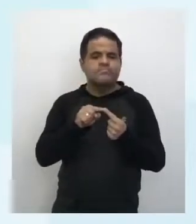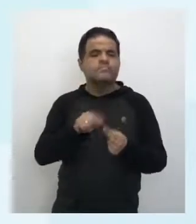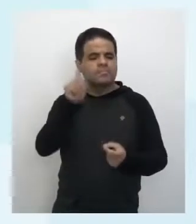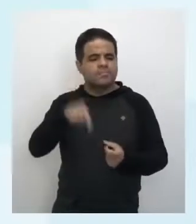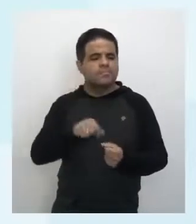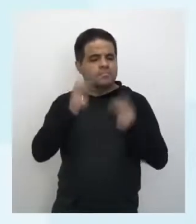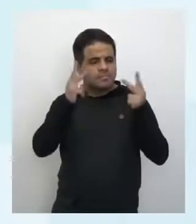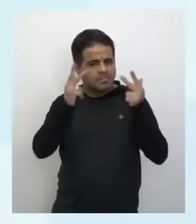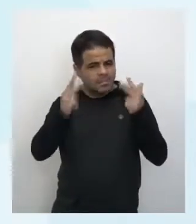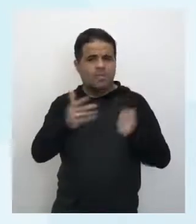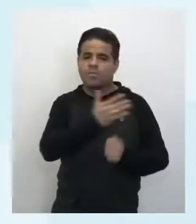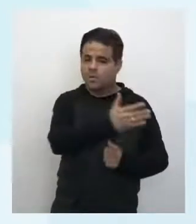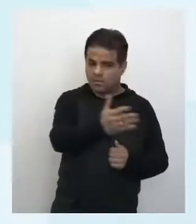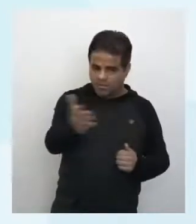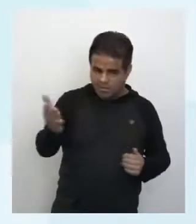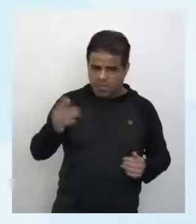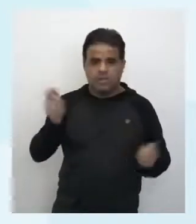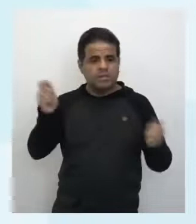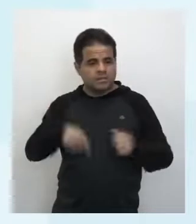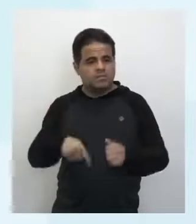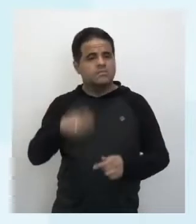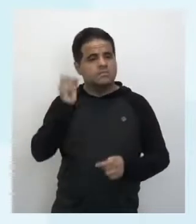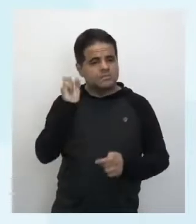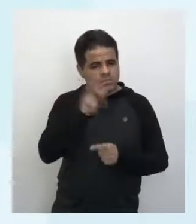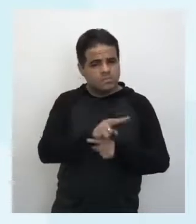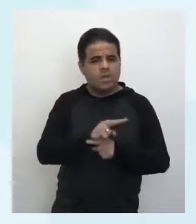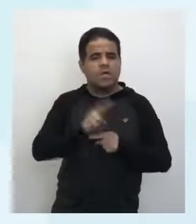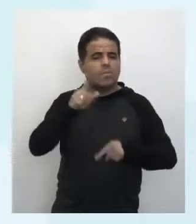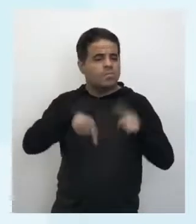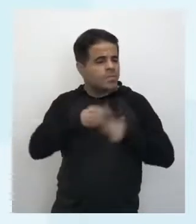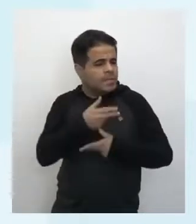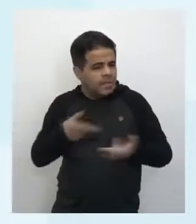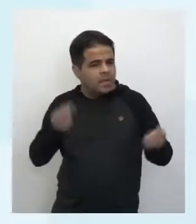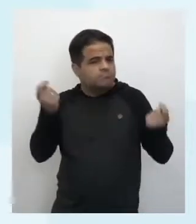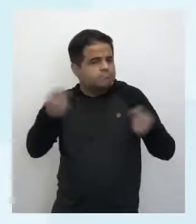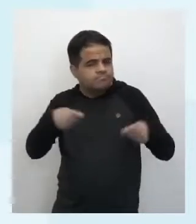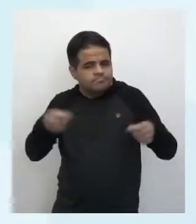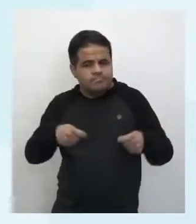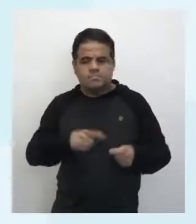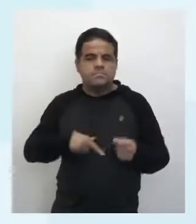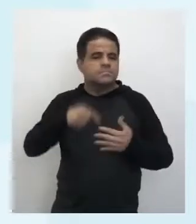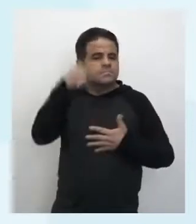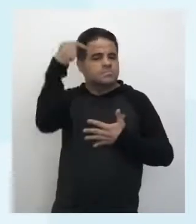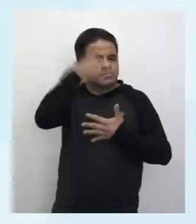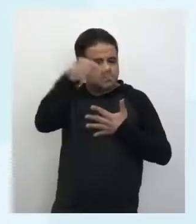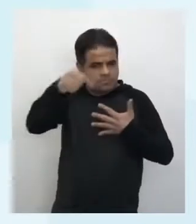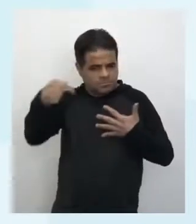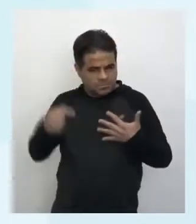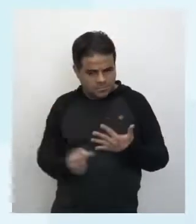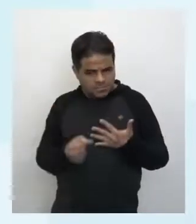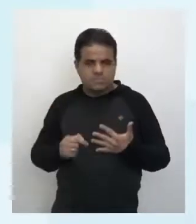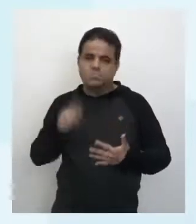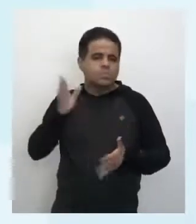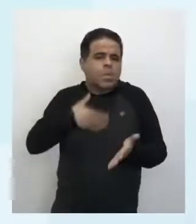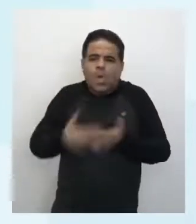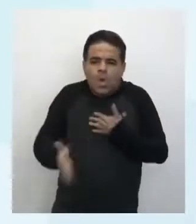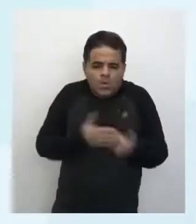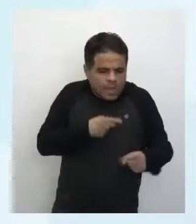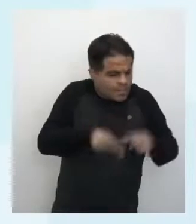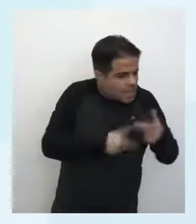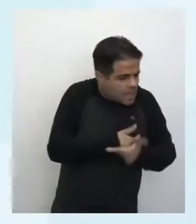E aí, para vocês, olha só, né, para ser um biomaterial, então ele tem algumas precauções, né? Então não é